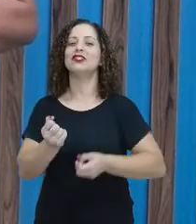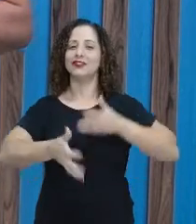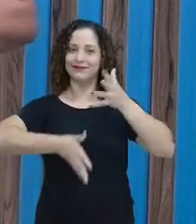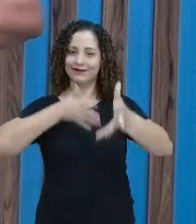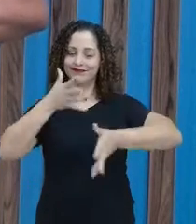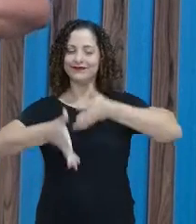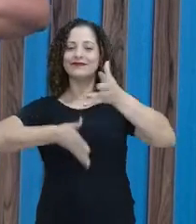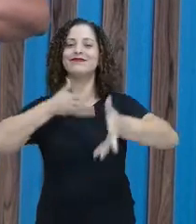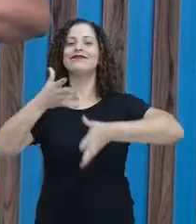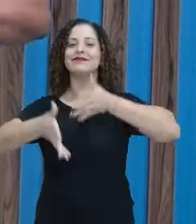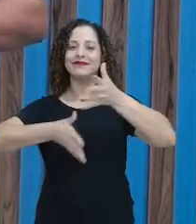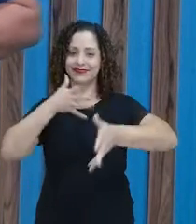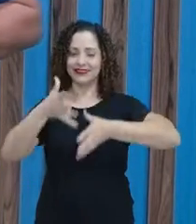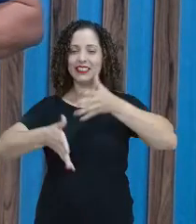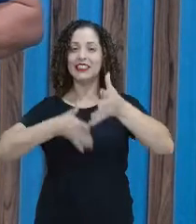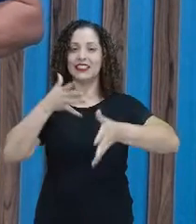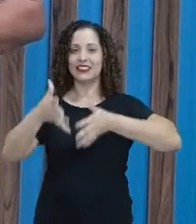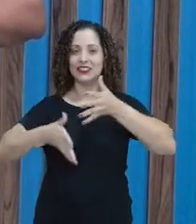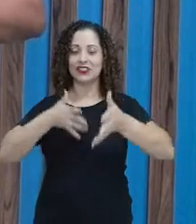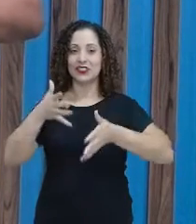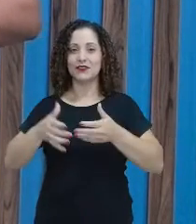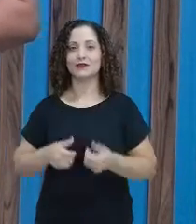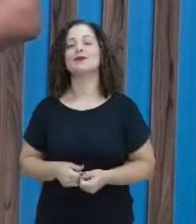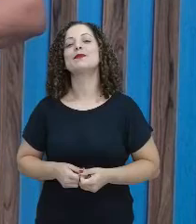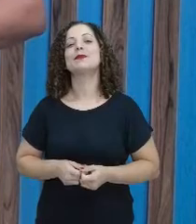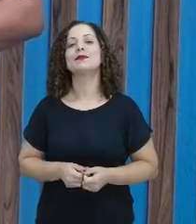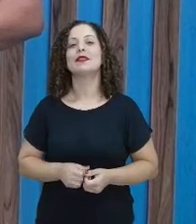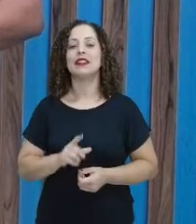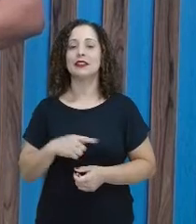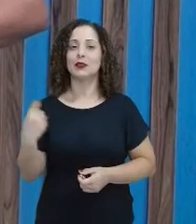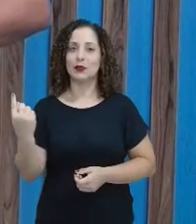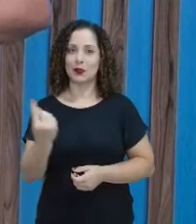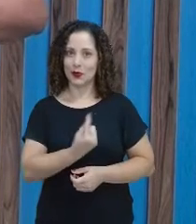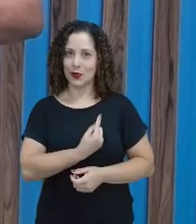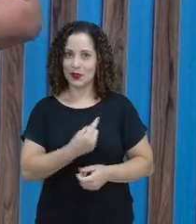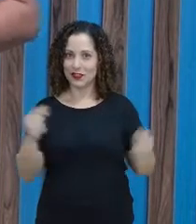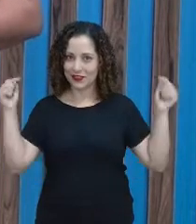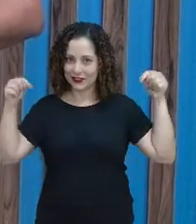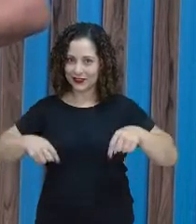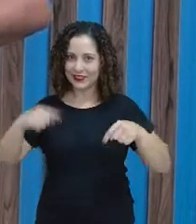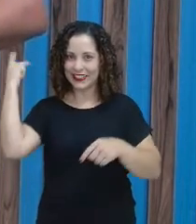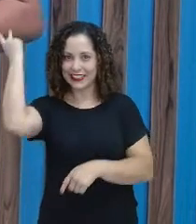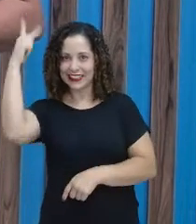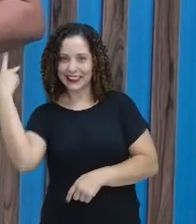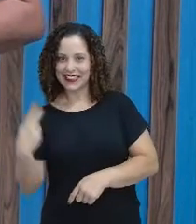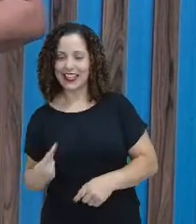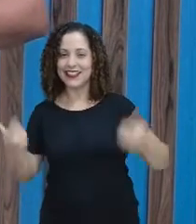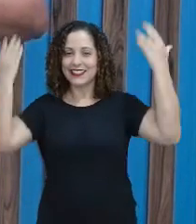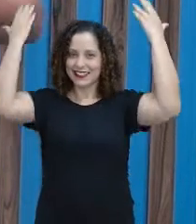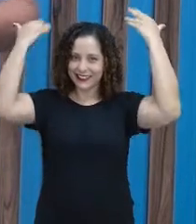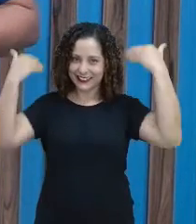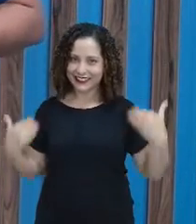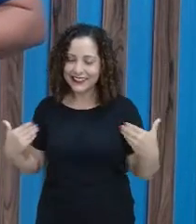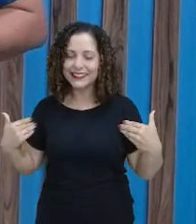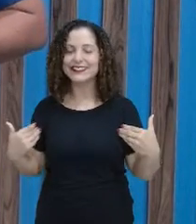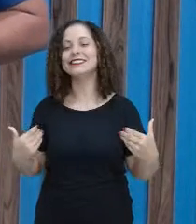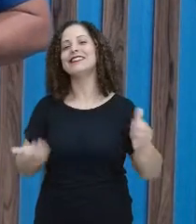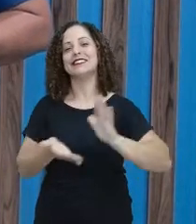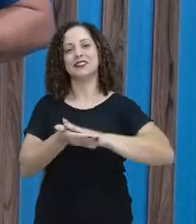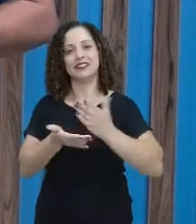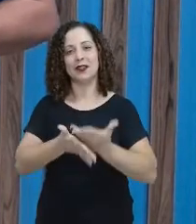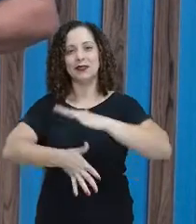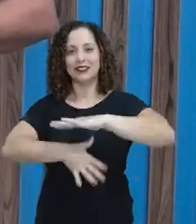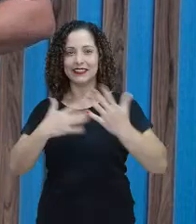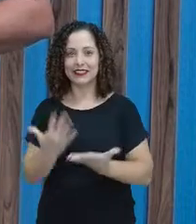brasileira de sinais. E a gente está hoje com a Késia aqui no estúdio, é a nossa